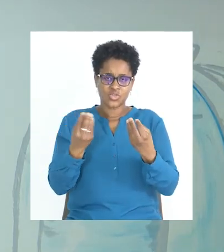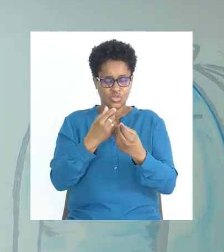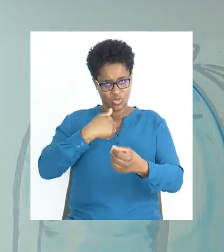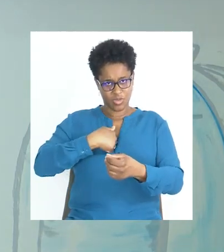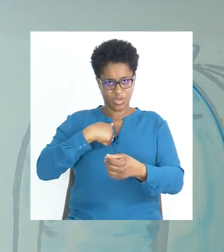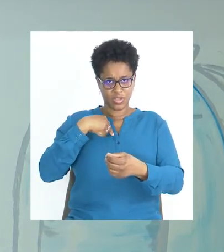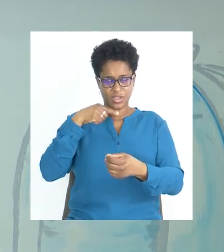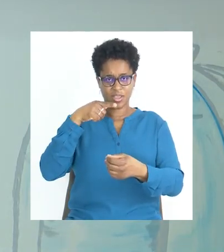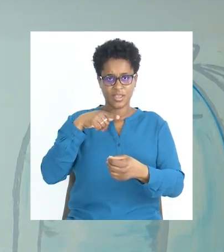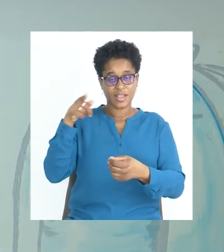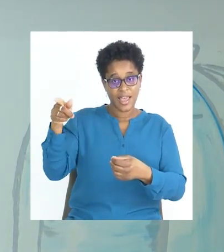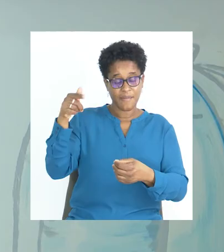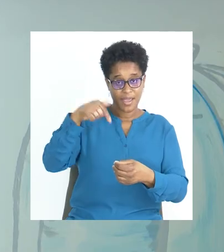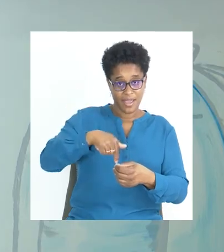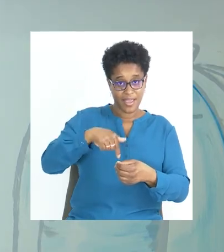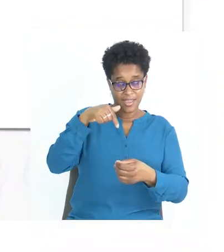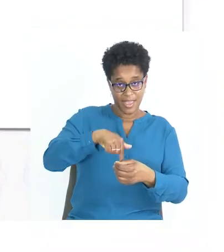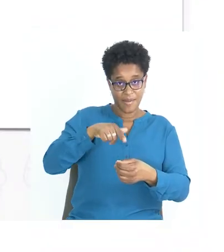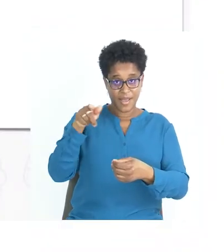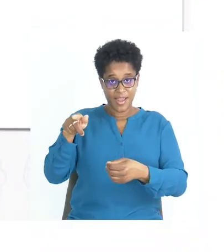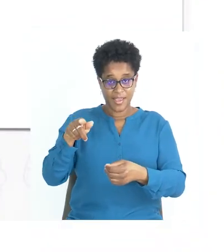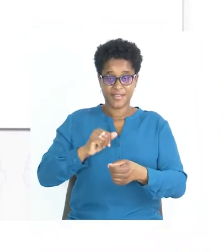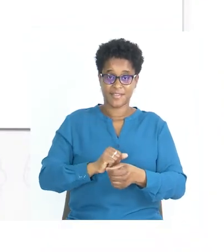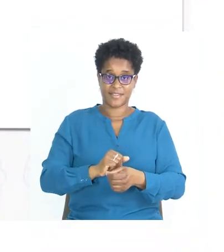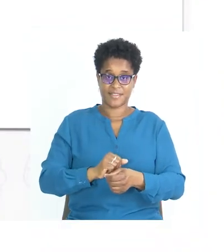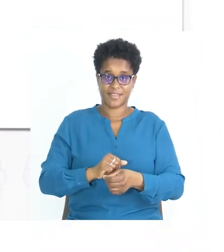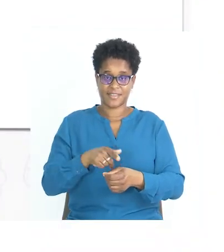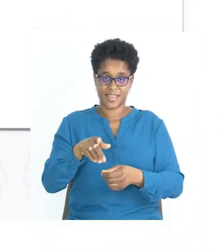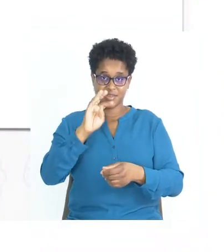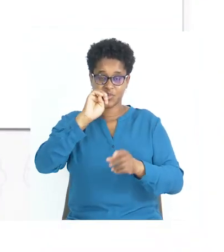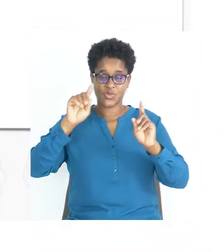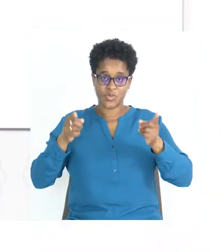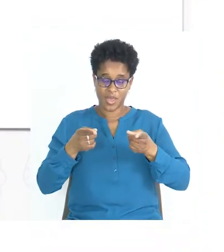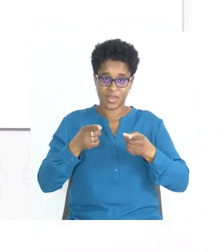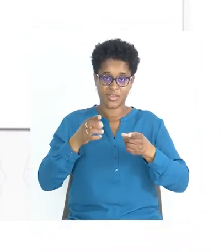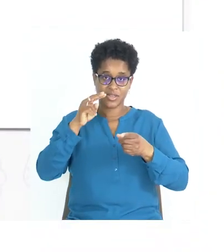comigo, de lá para cá e de cá para lá? Está aí. Sumário,